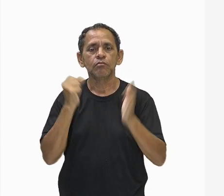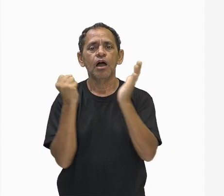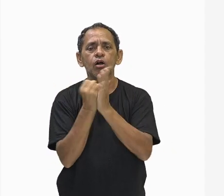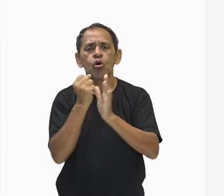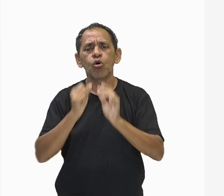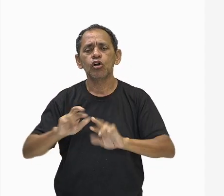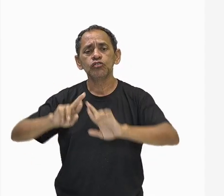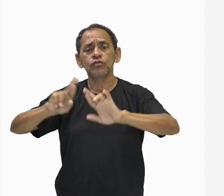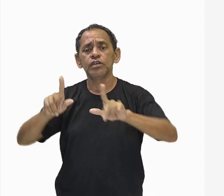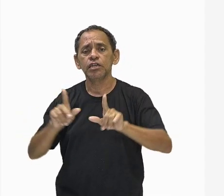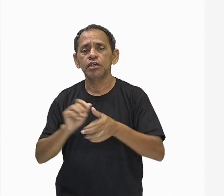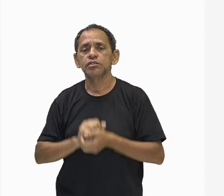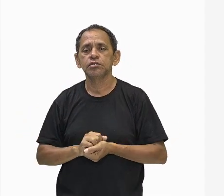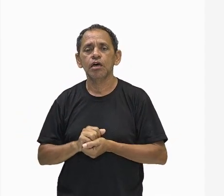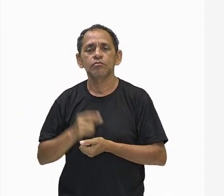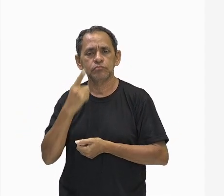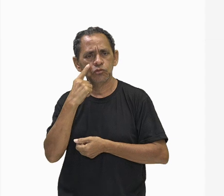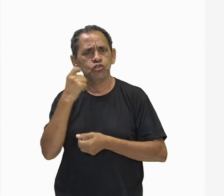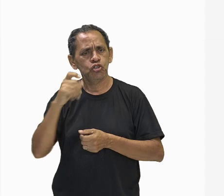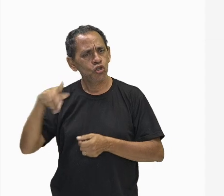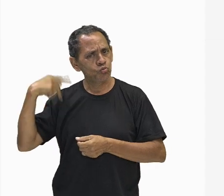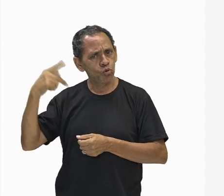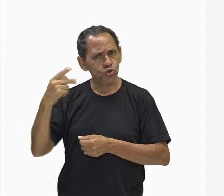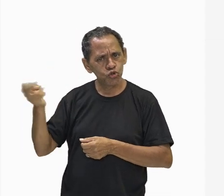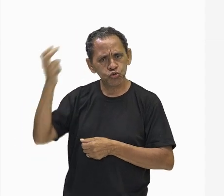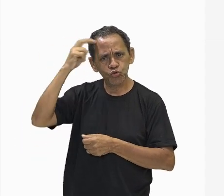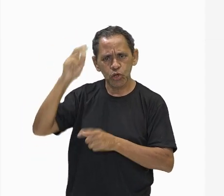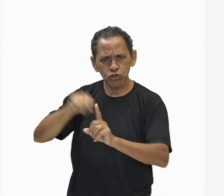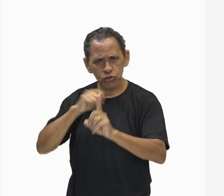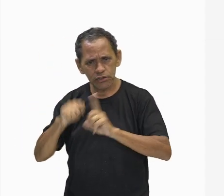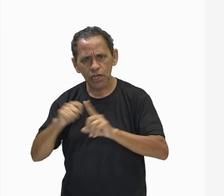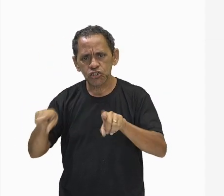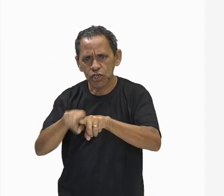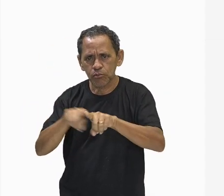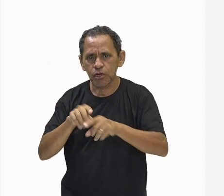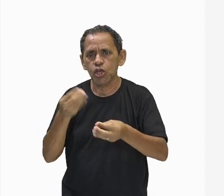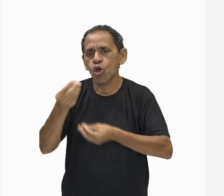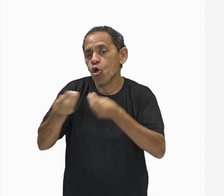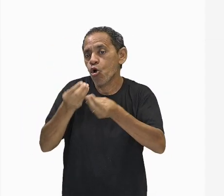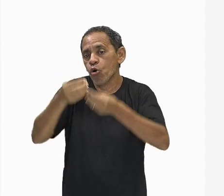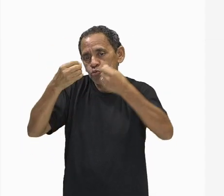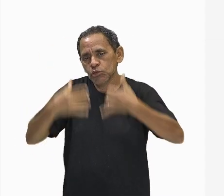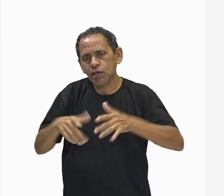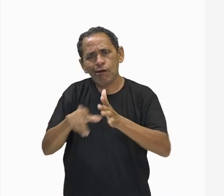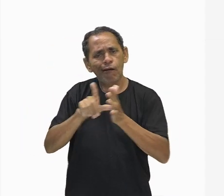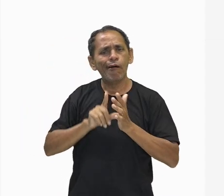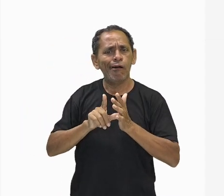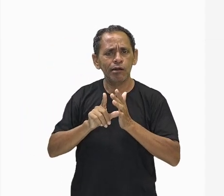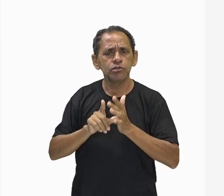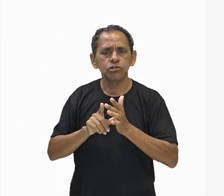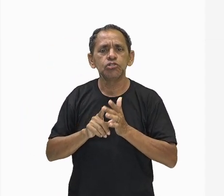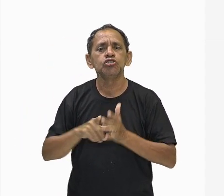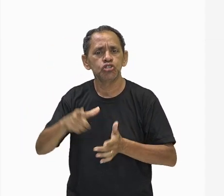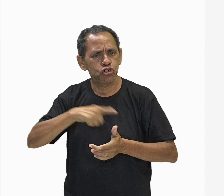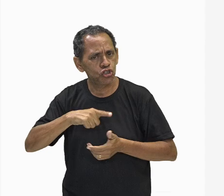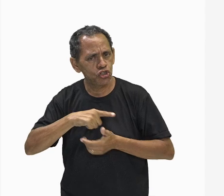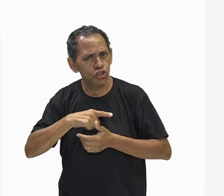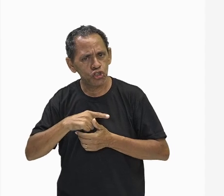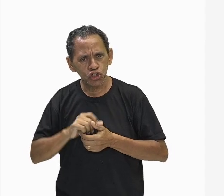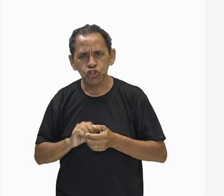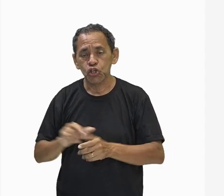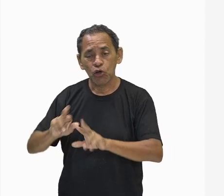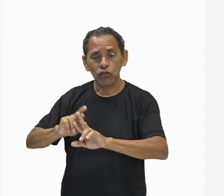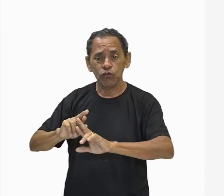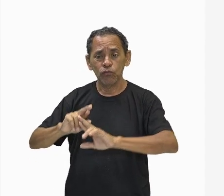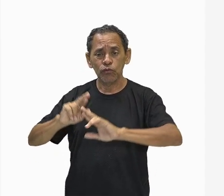entre interesses, no caso políticos, culturais e sociais. Como eu falei para vocês, galera, existia uma grande